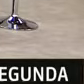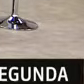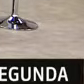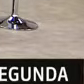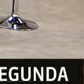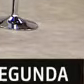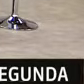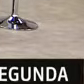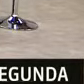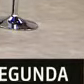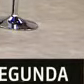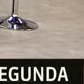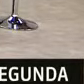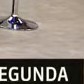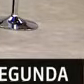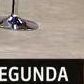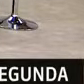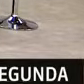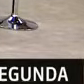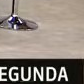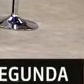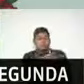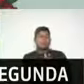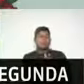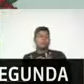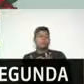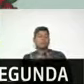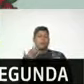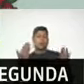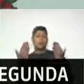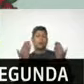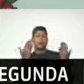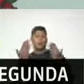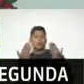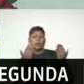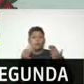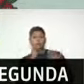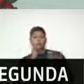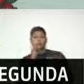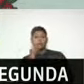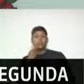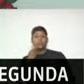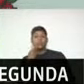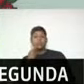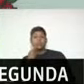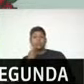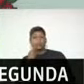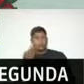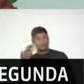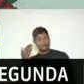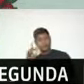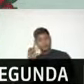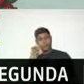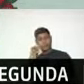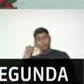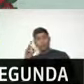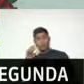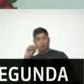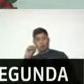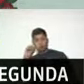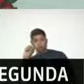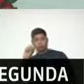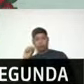disse sobre esse assunto comparando a sexta-feira dia oito com